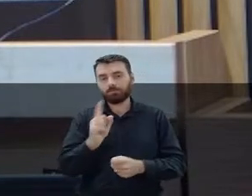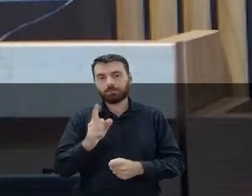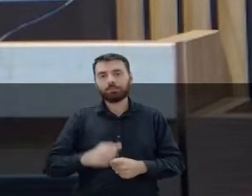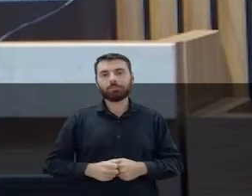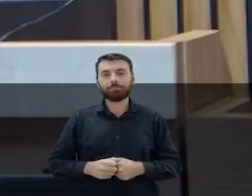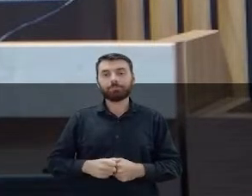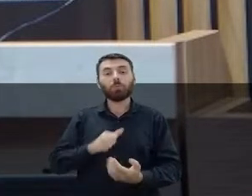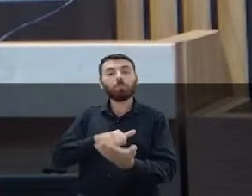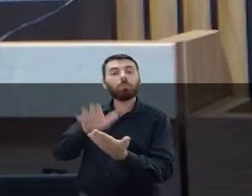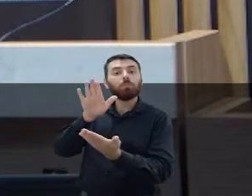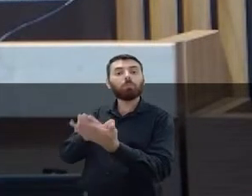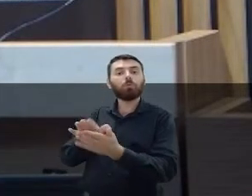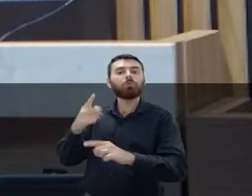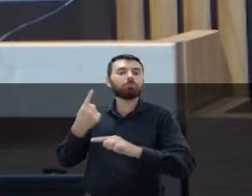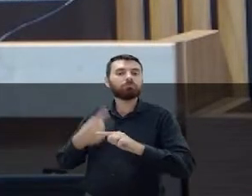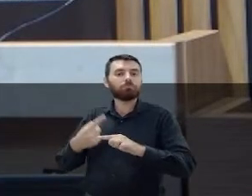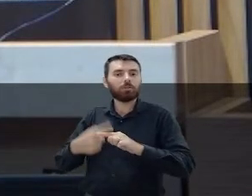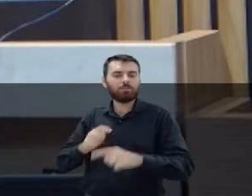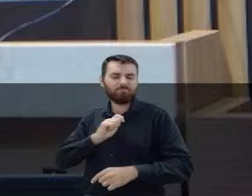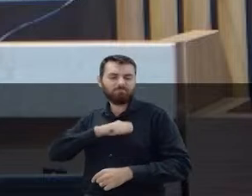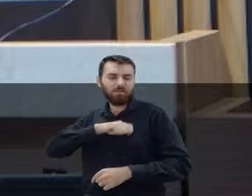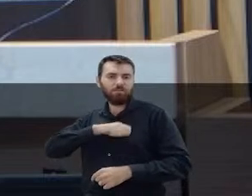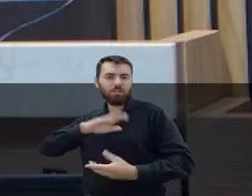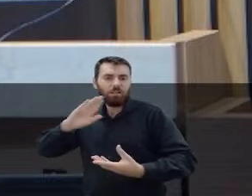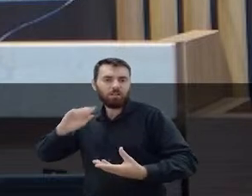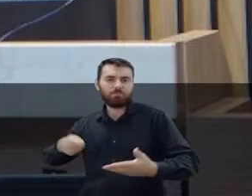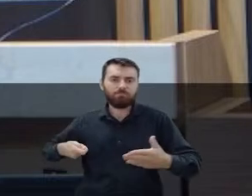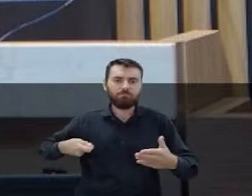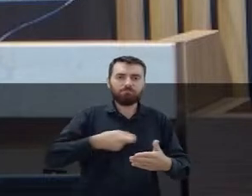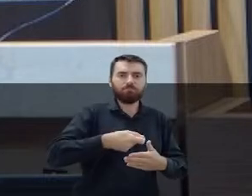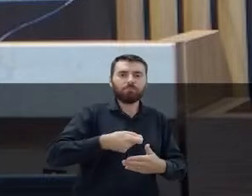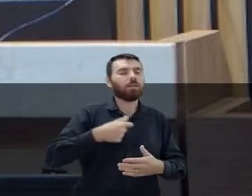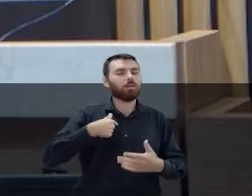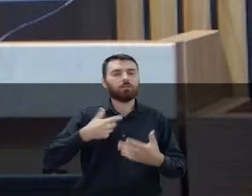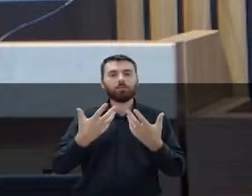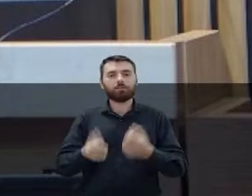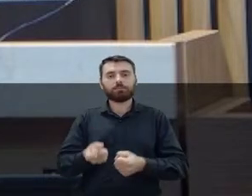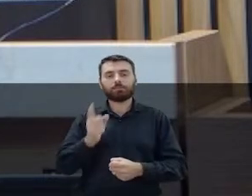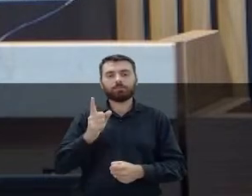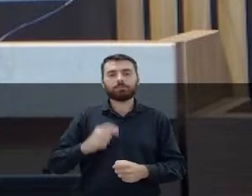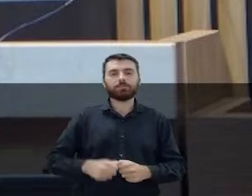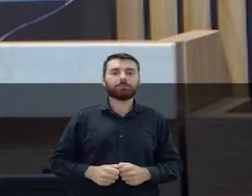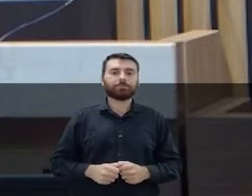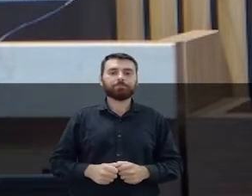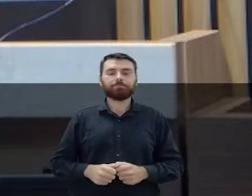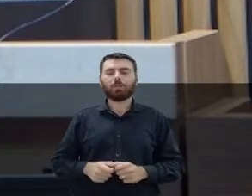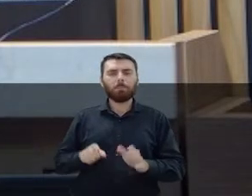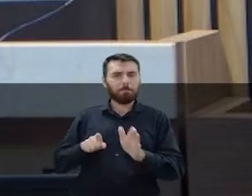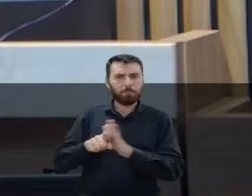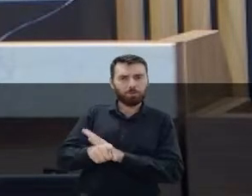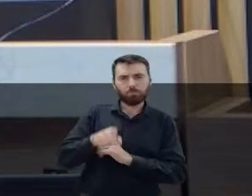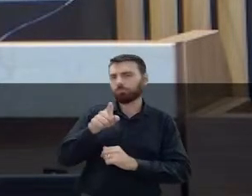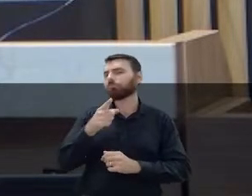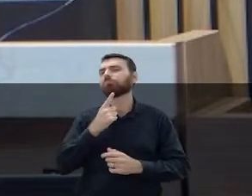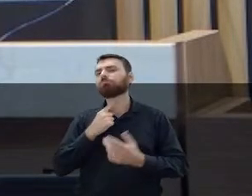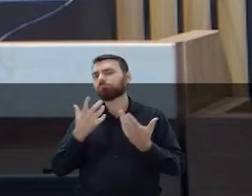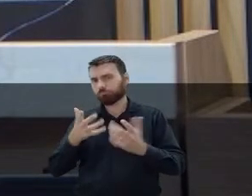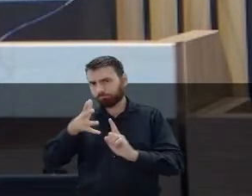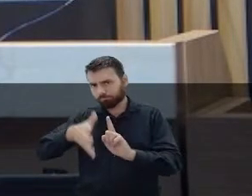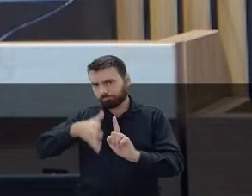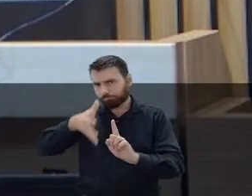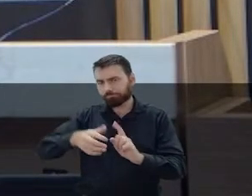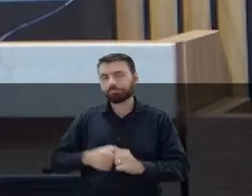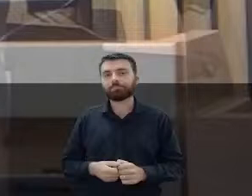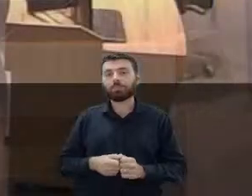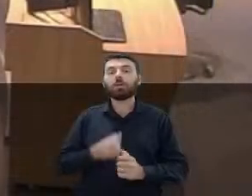arguída em contrarrazões, eu indefiro. O senhor tem interesse, doutor Leonardo? Boa tarde a